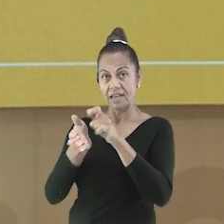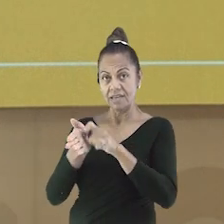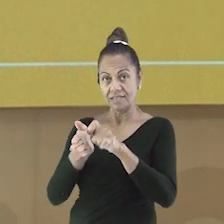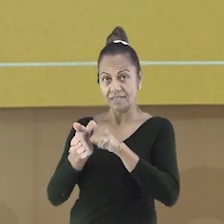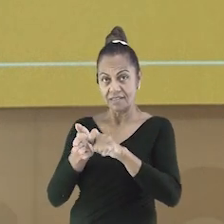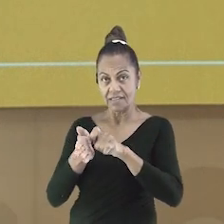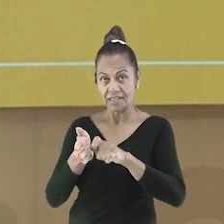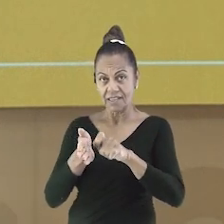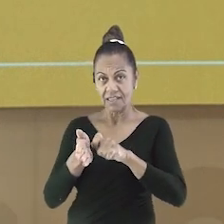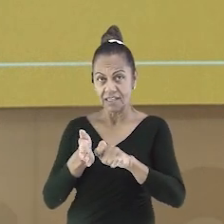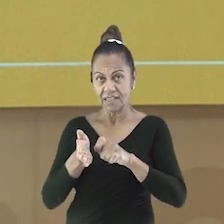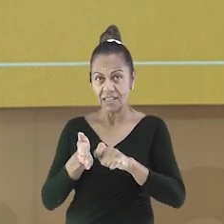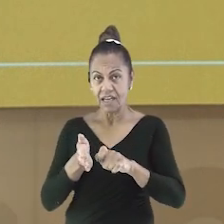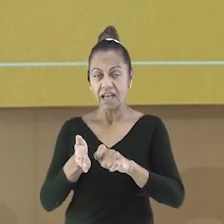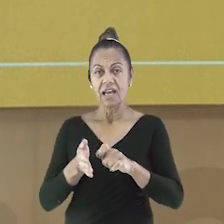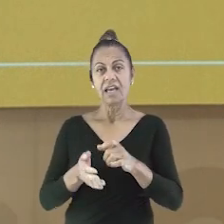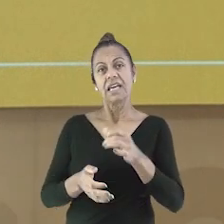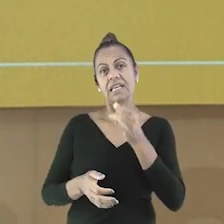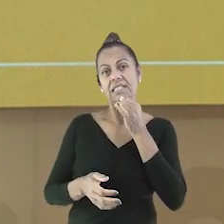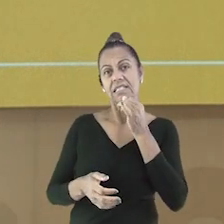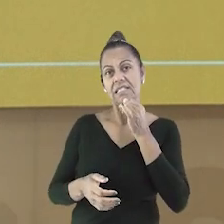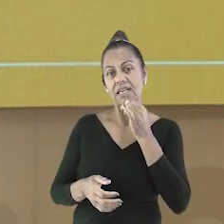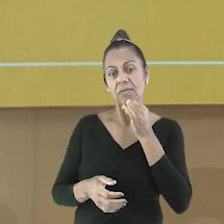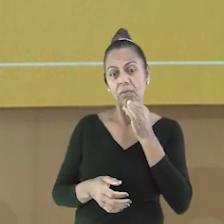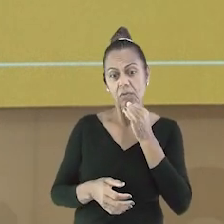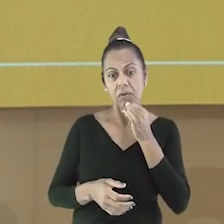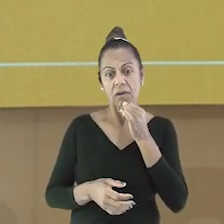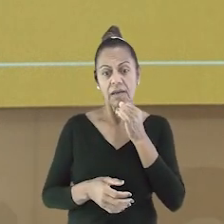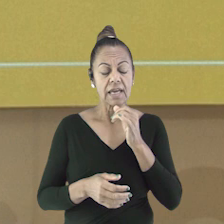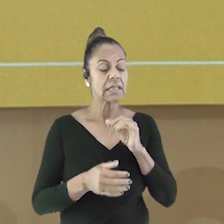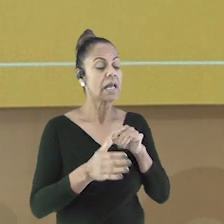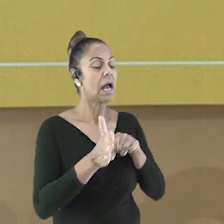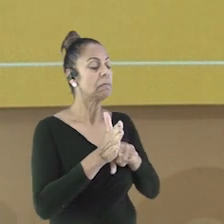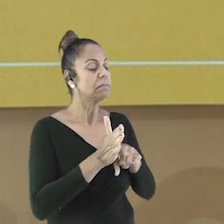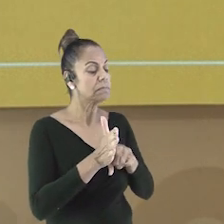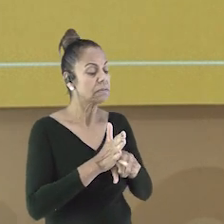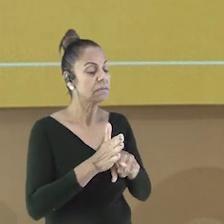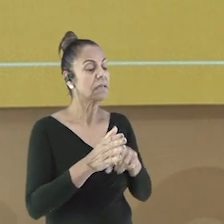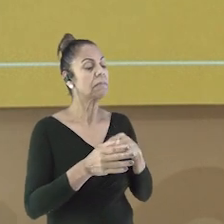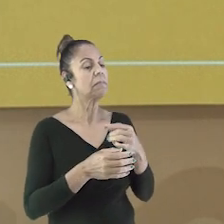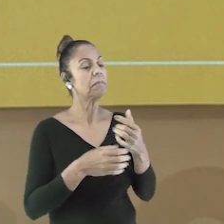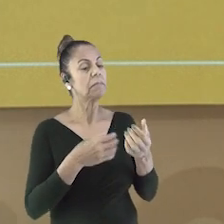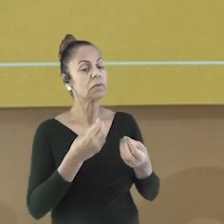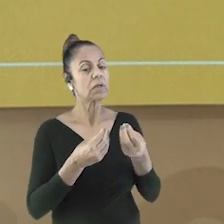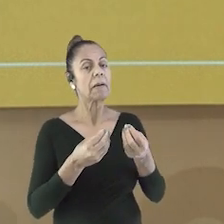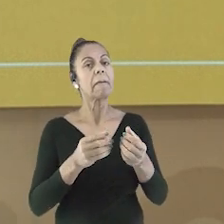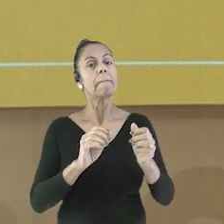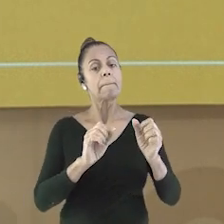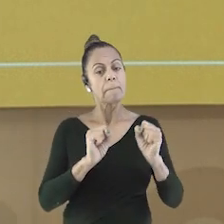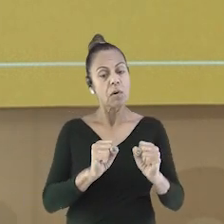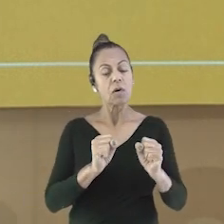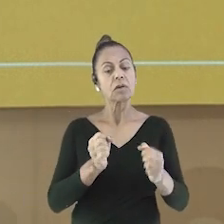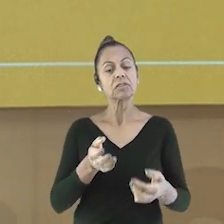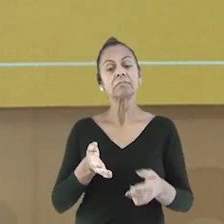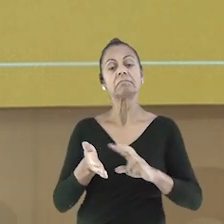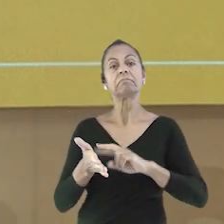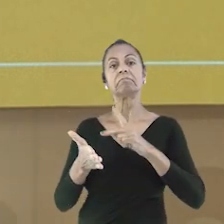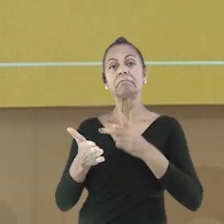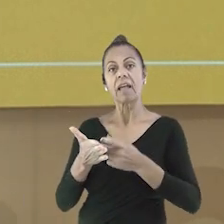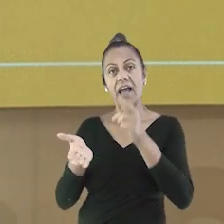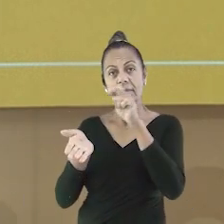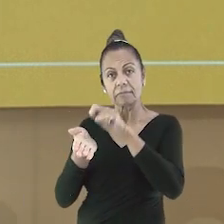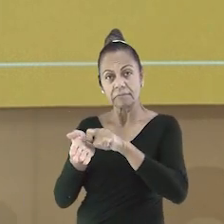subjetividade. Discurso direto significa representar na escrita da entrevista a reprodução da fala do